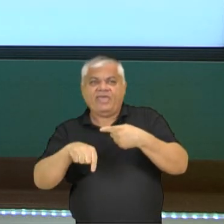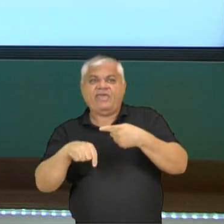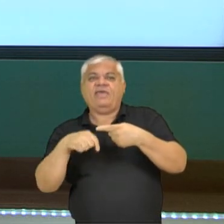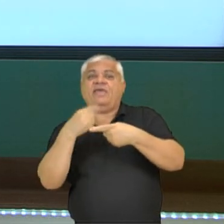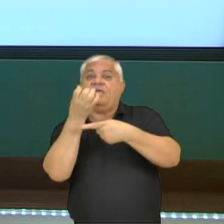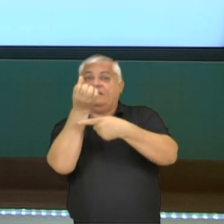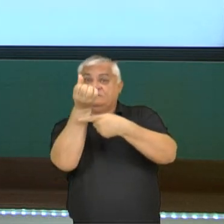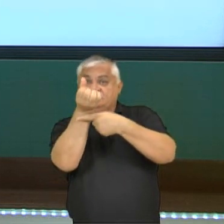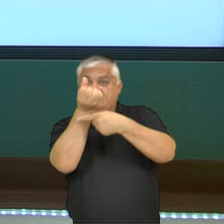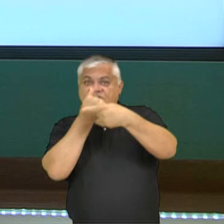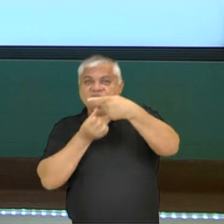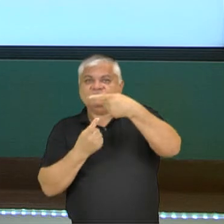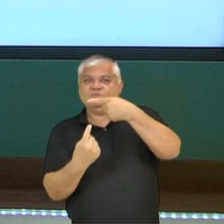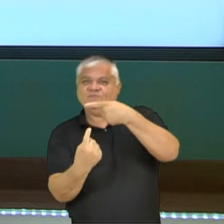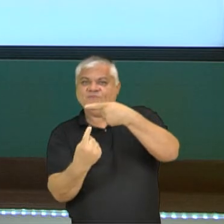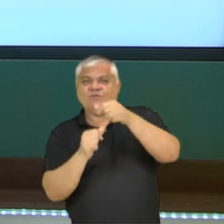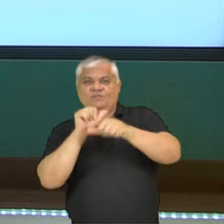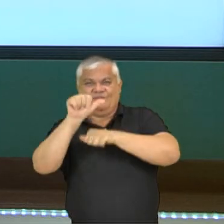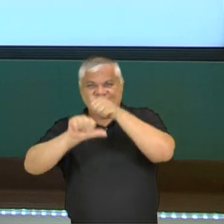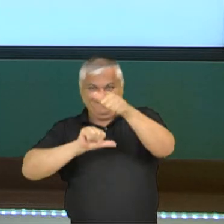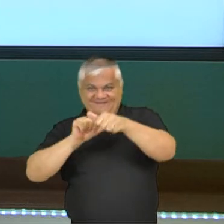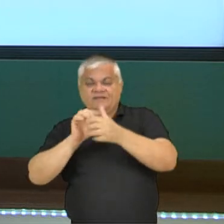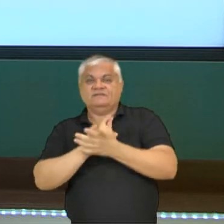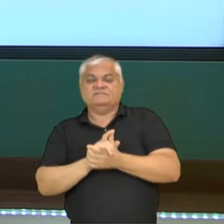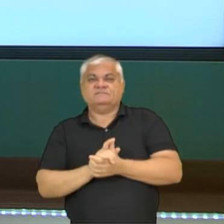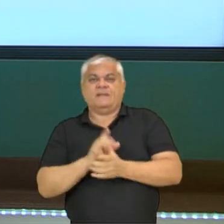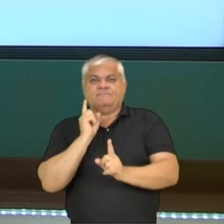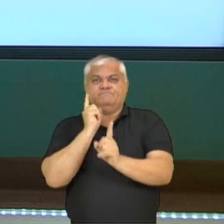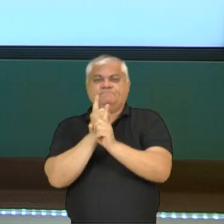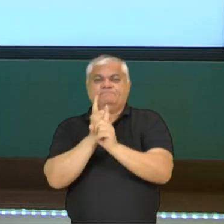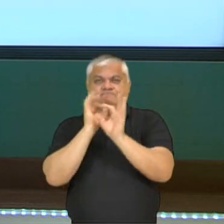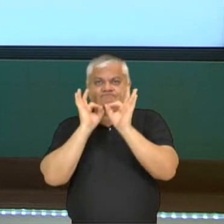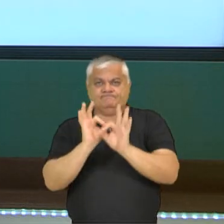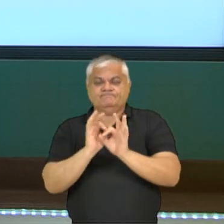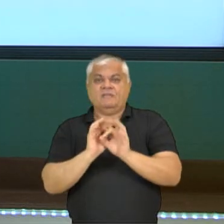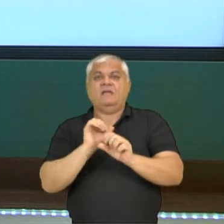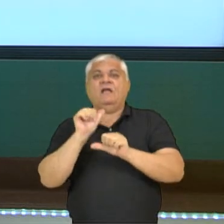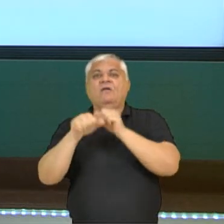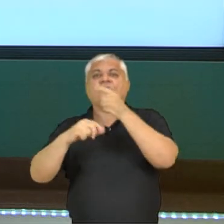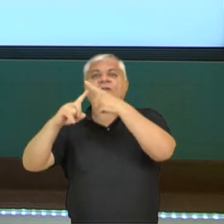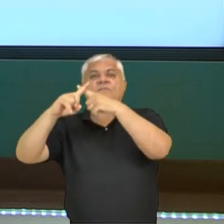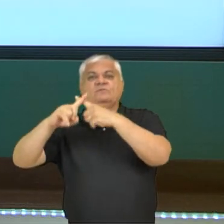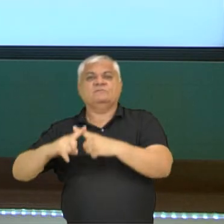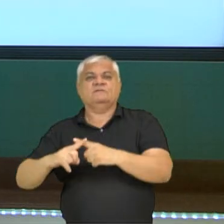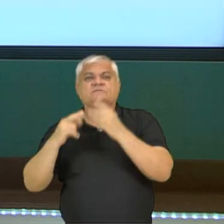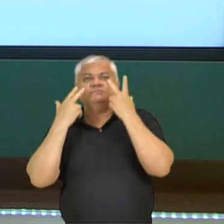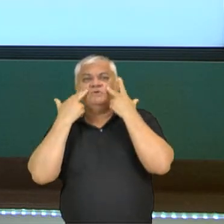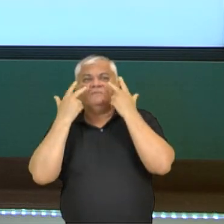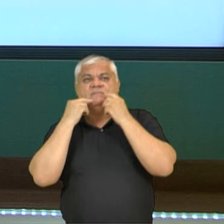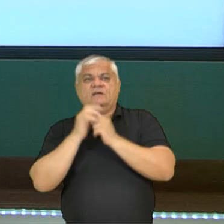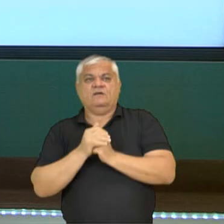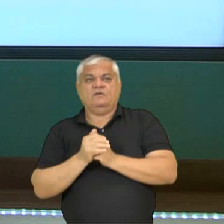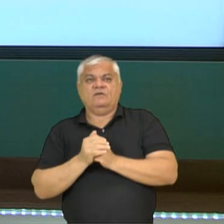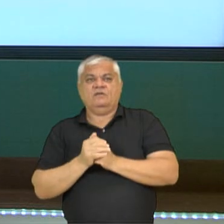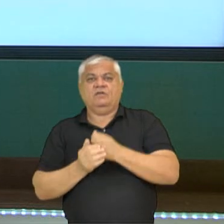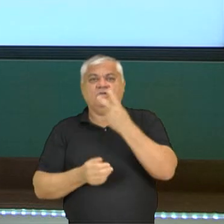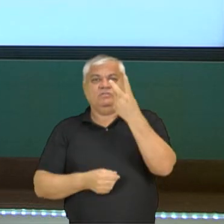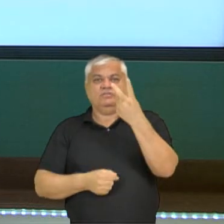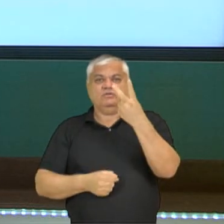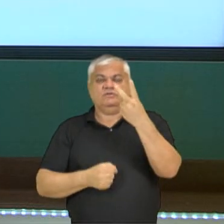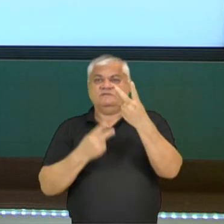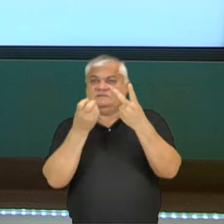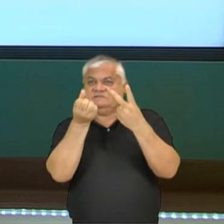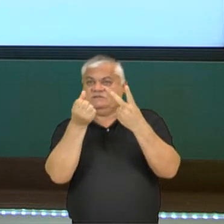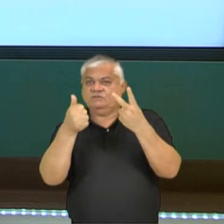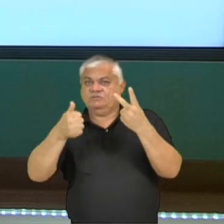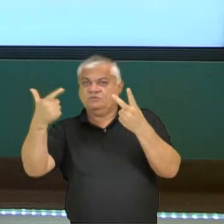1/6 é 6/1. Agora que eu achei o inverso, eu faço a multiplicação normal. Eu faço 2 vezes 6,